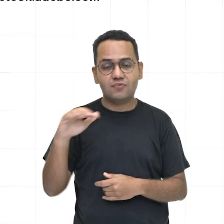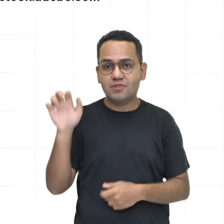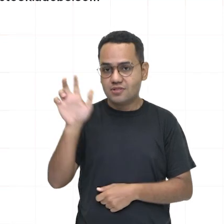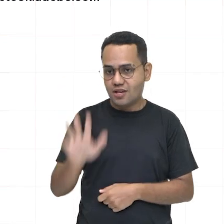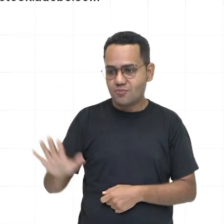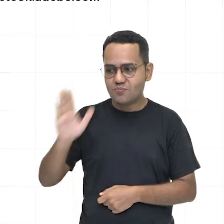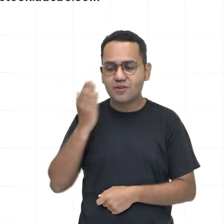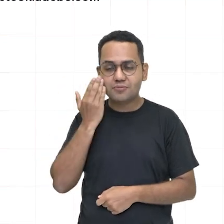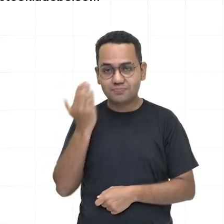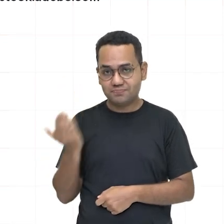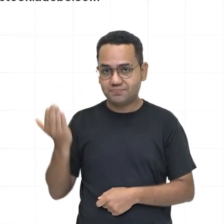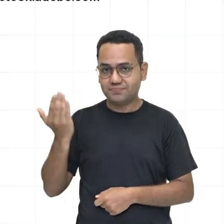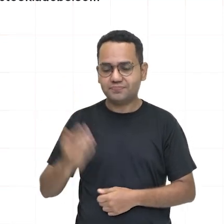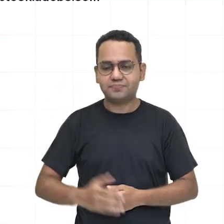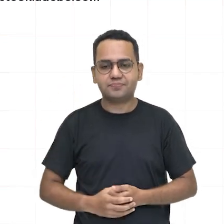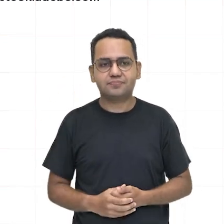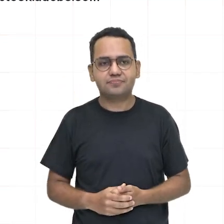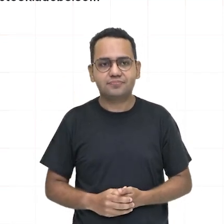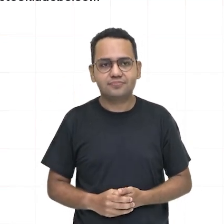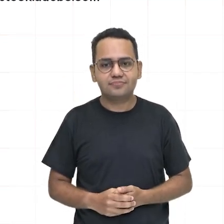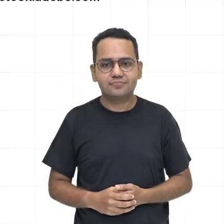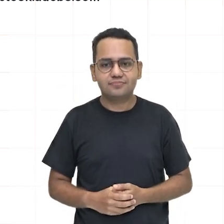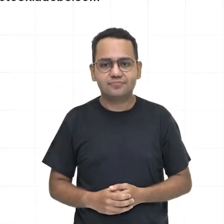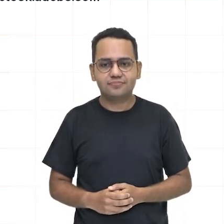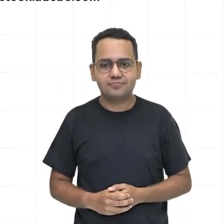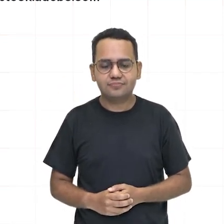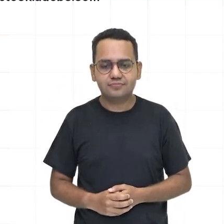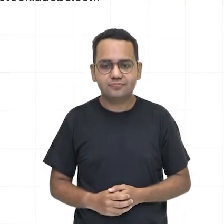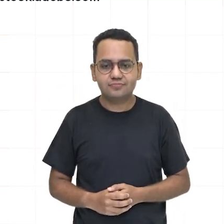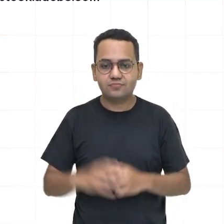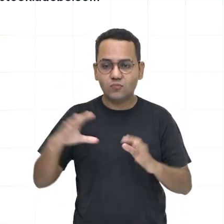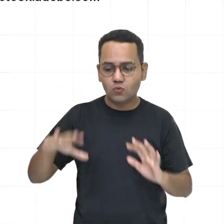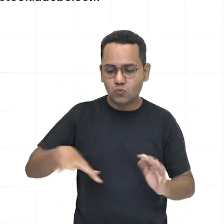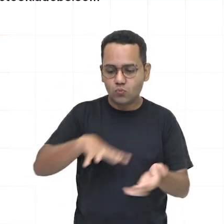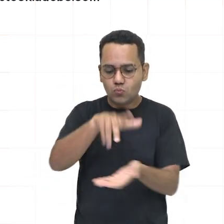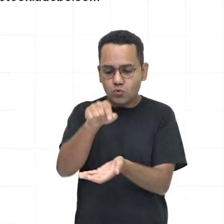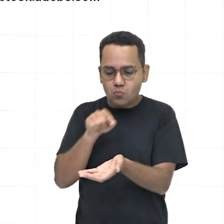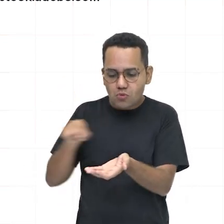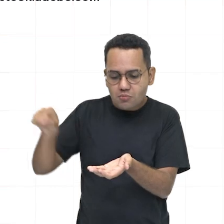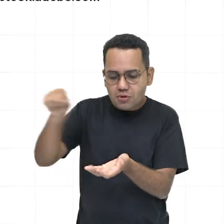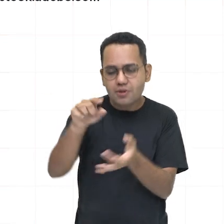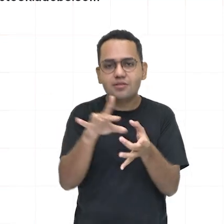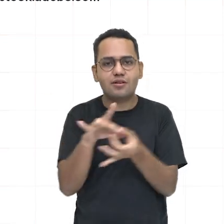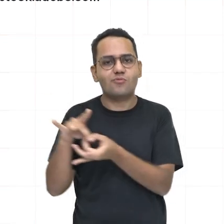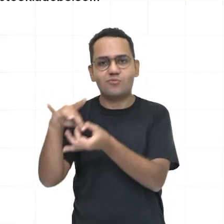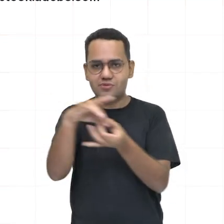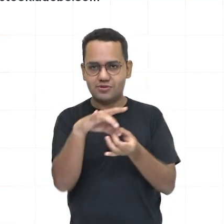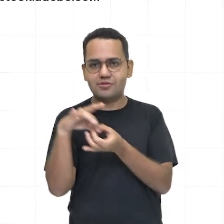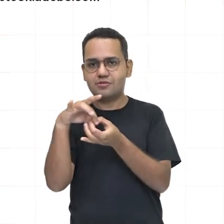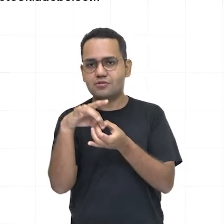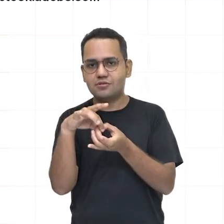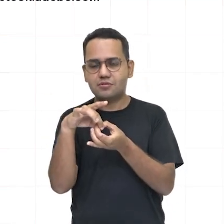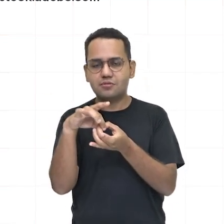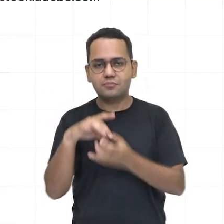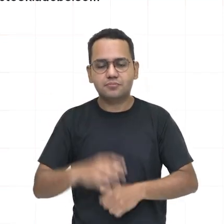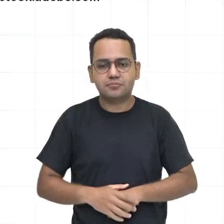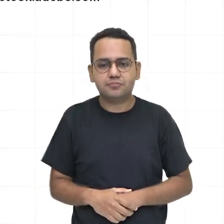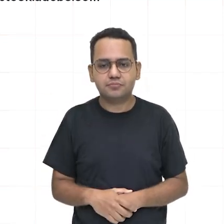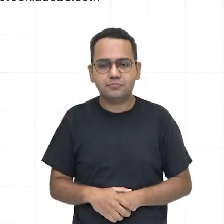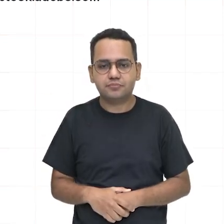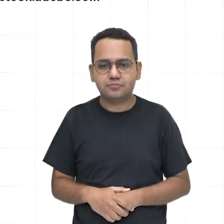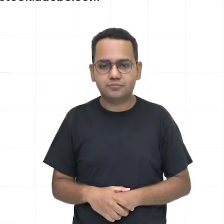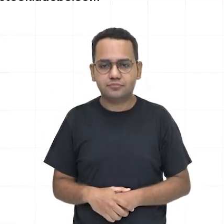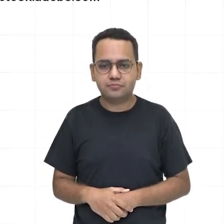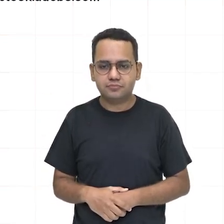essa cartela, nós vemos ali que o mundo está interligado pelas comunicações, né? Se tornou um